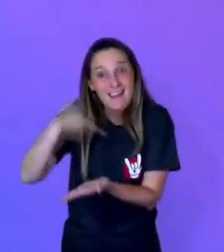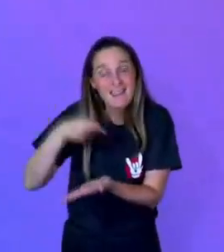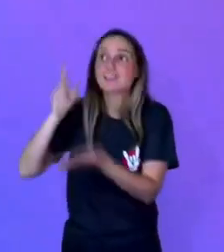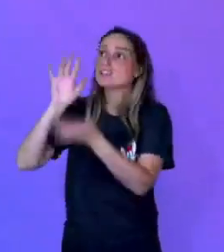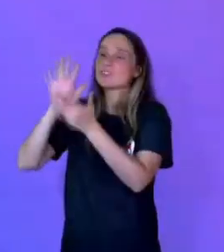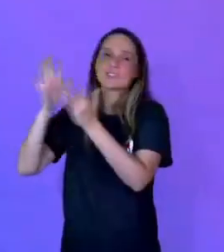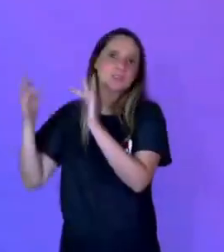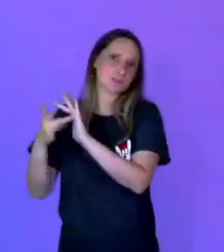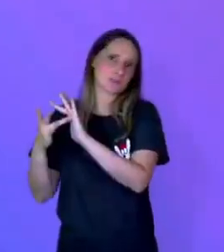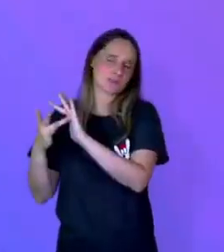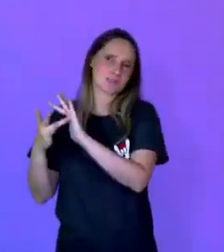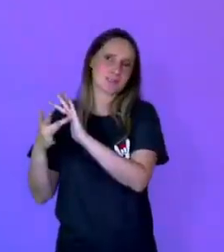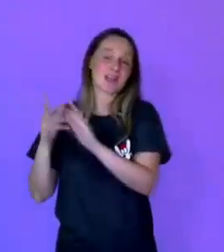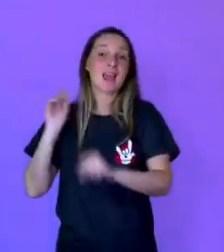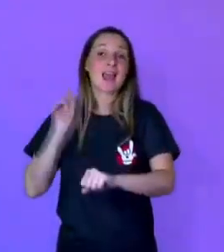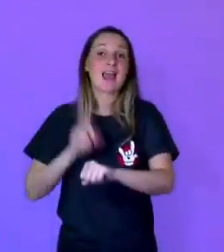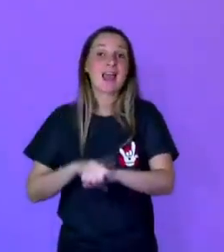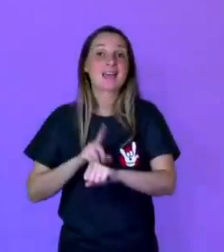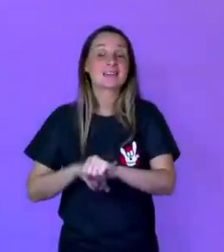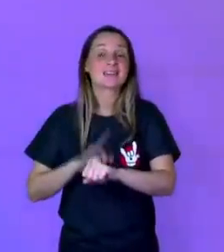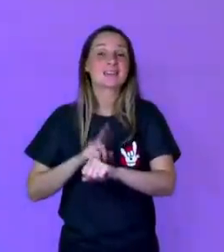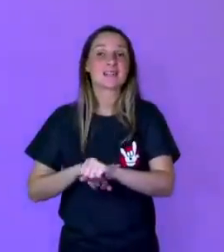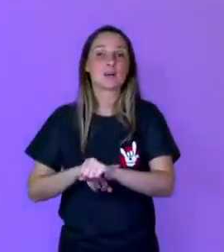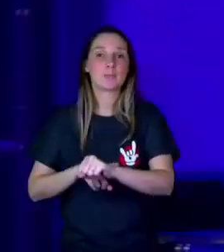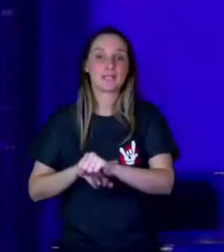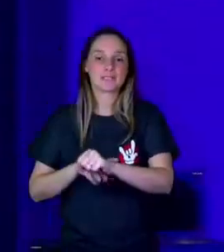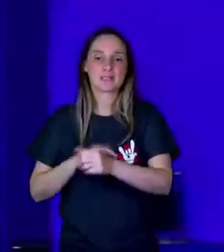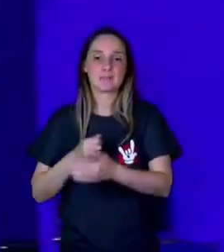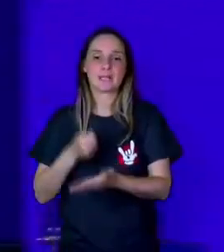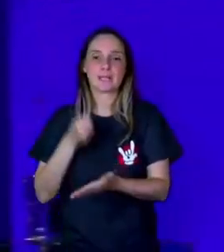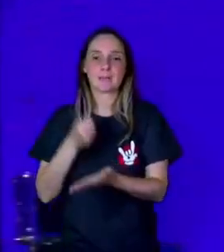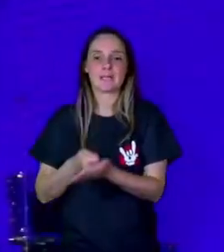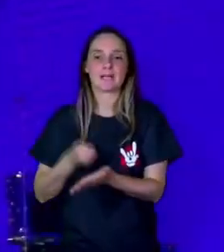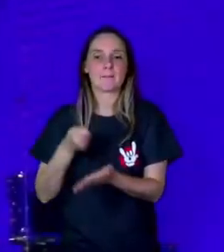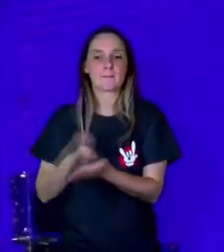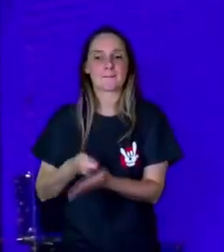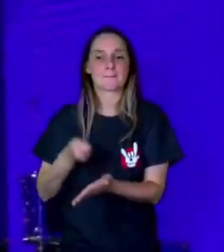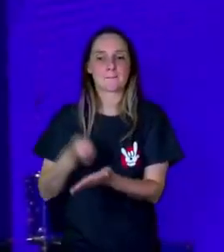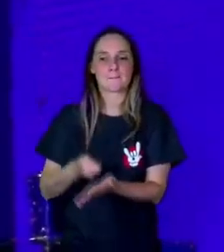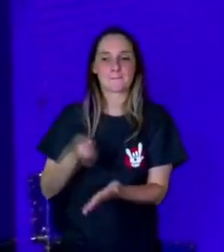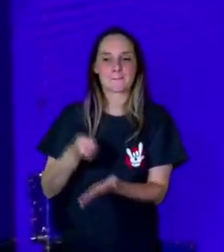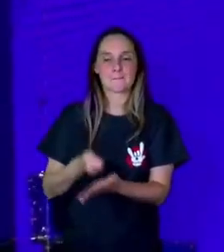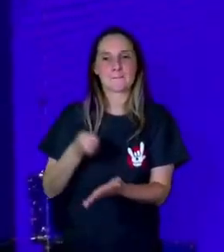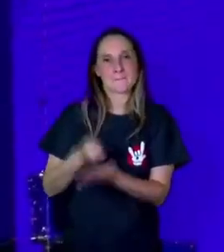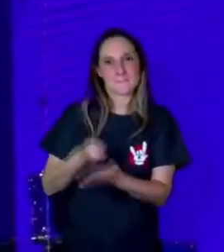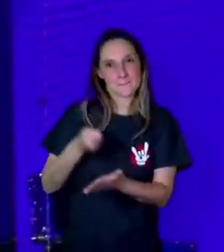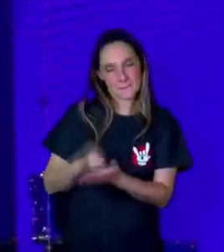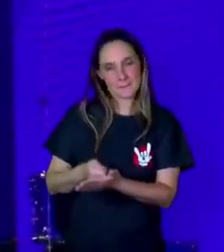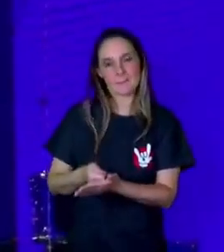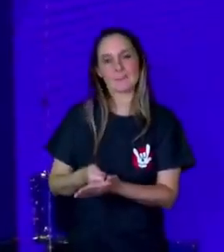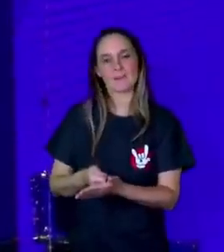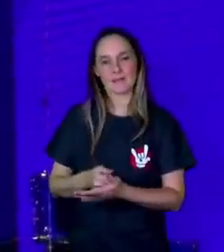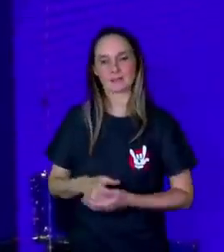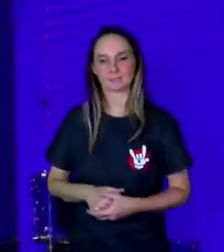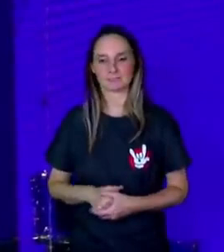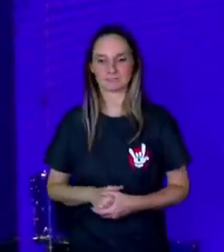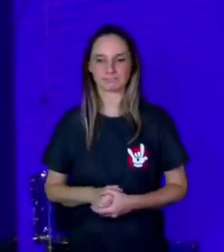cara. Eu quero que você perceba que essa é a igreja de Cristo, aqueles que tiveram encontro com Ele e que esperam pelo novo